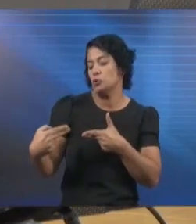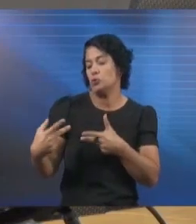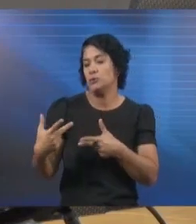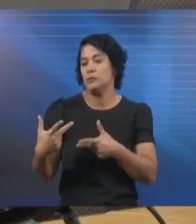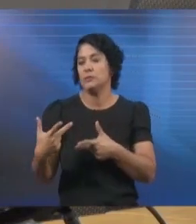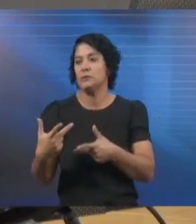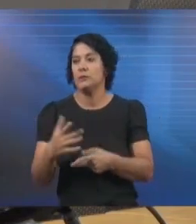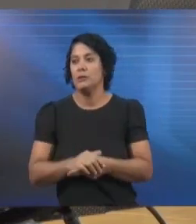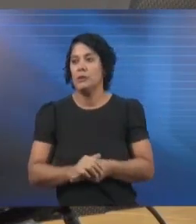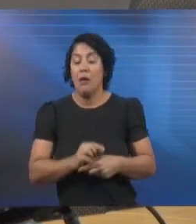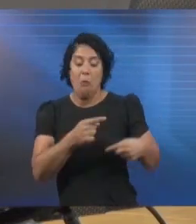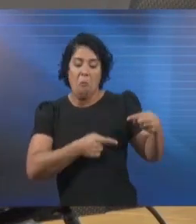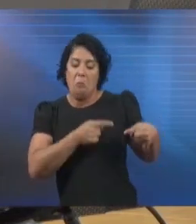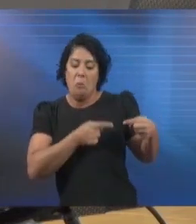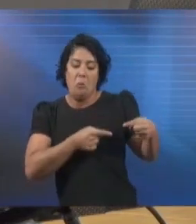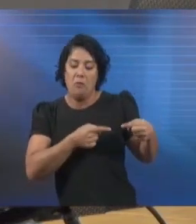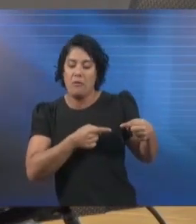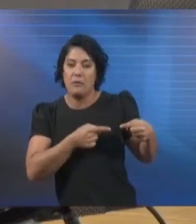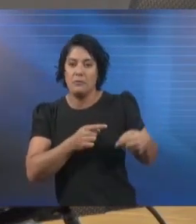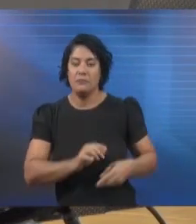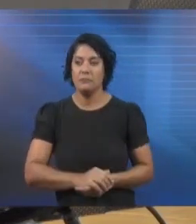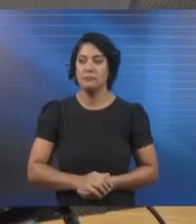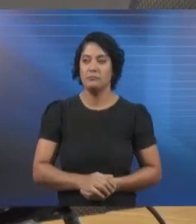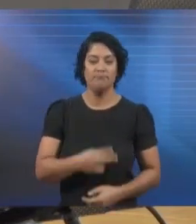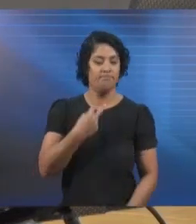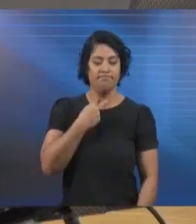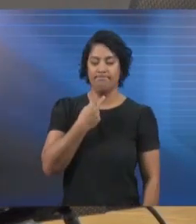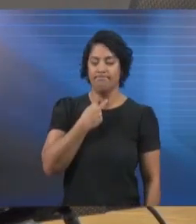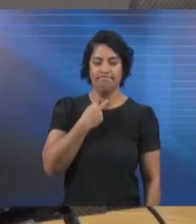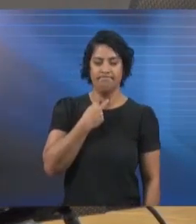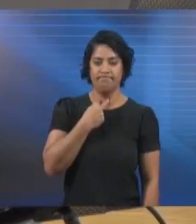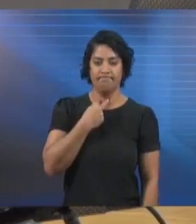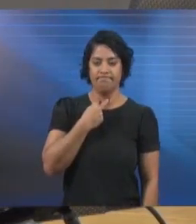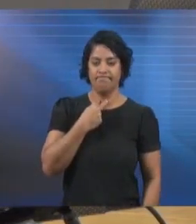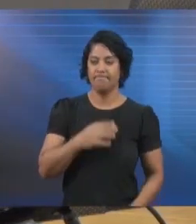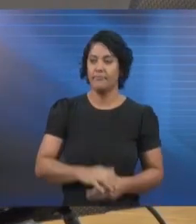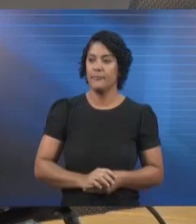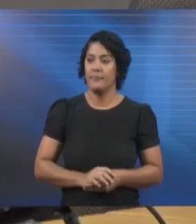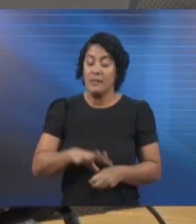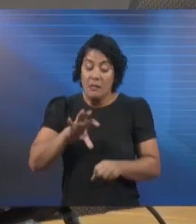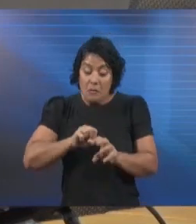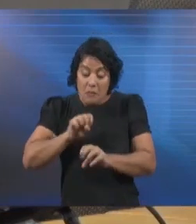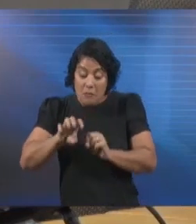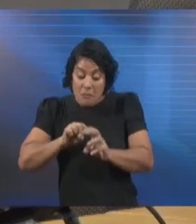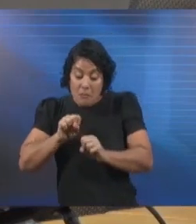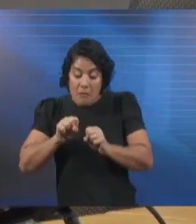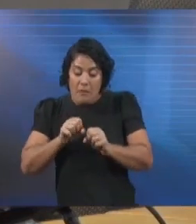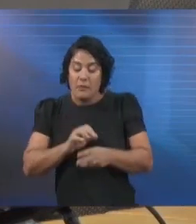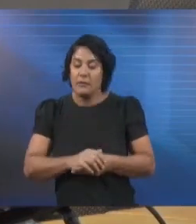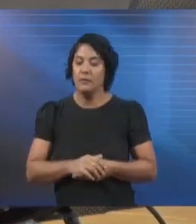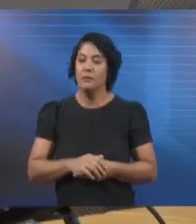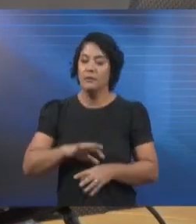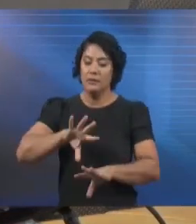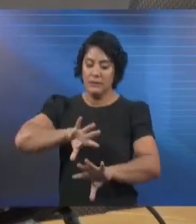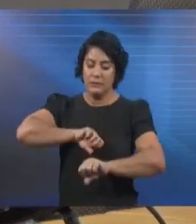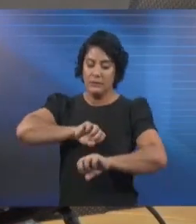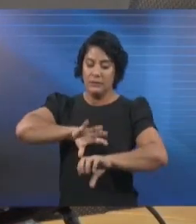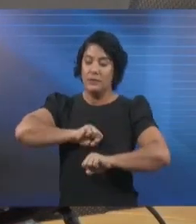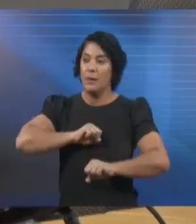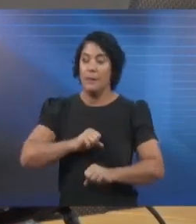com política não pode essa contaminação ela